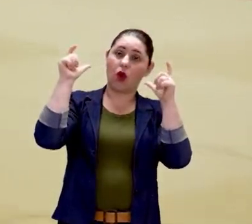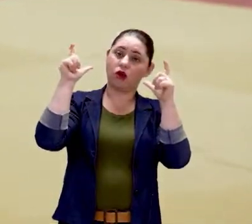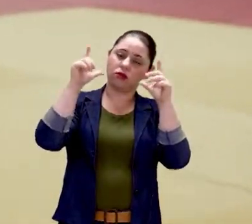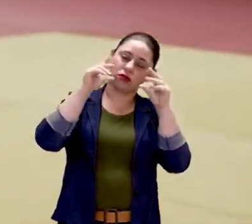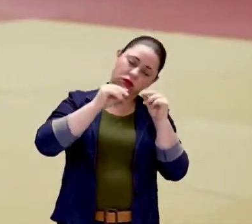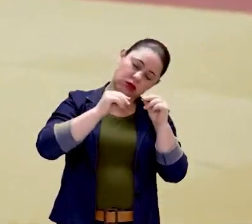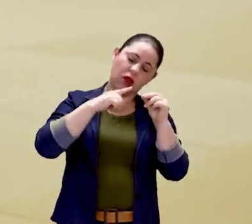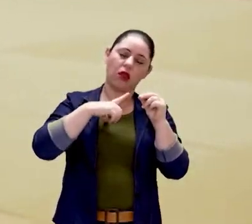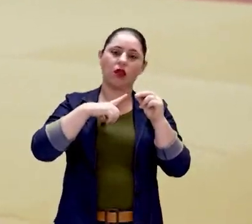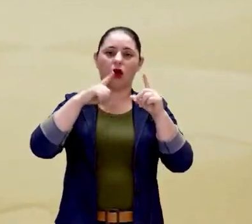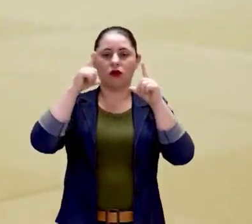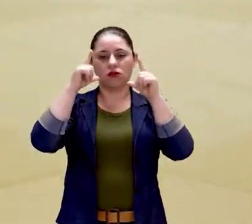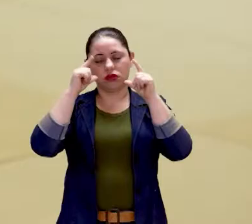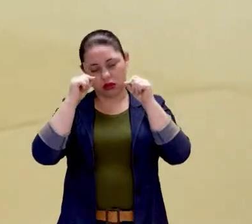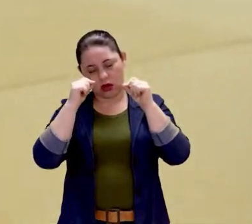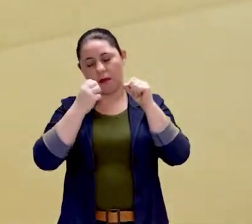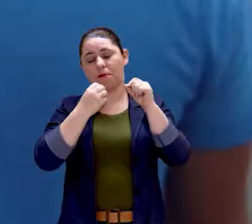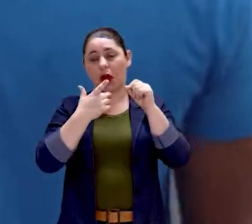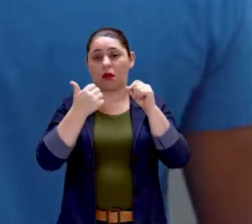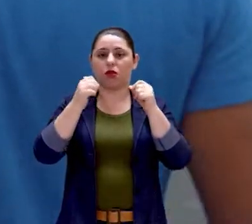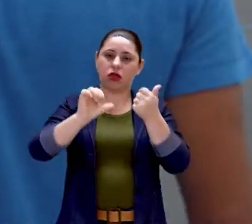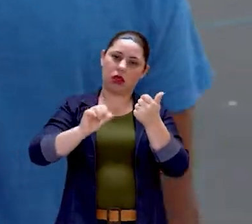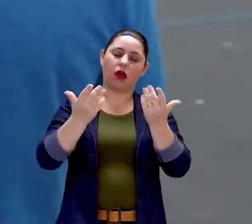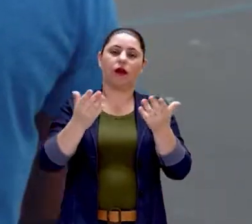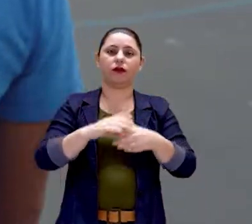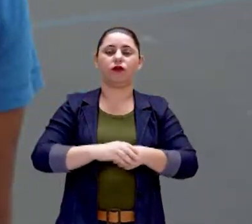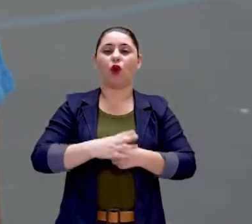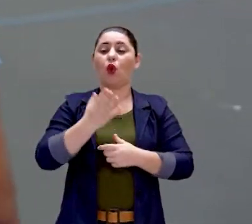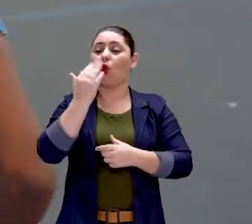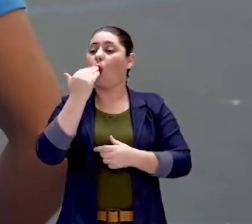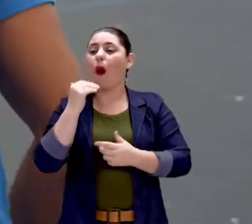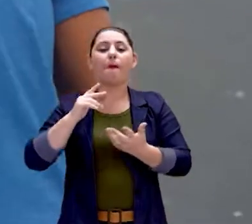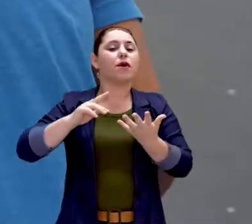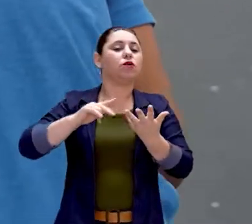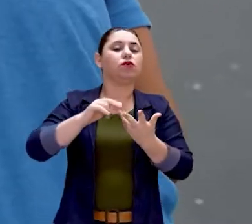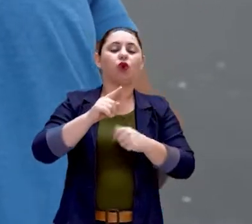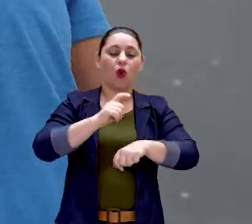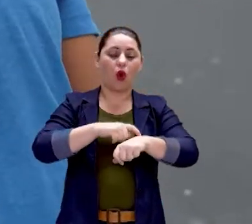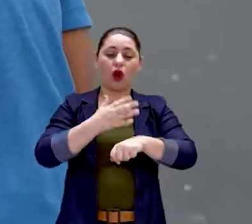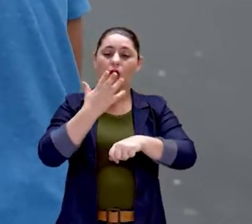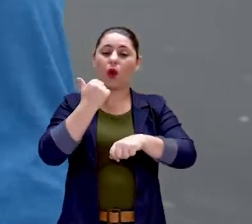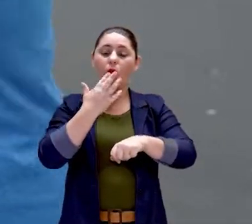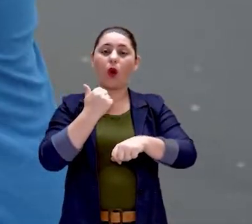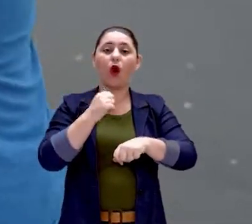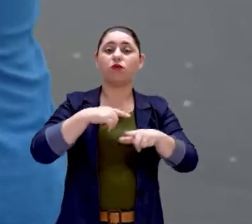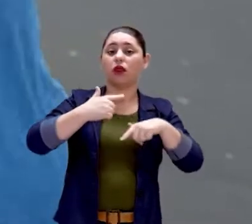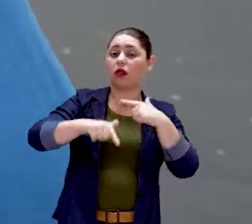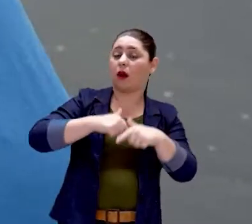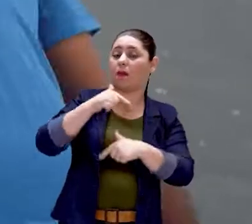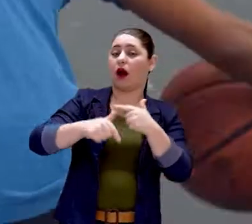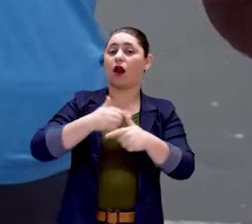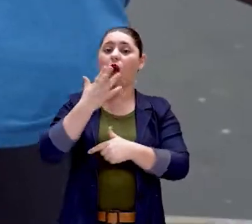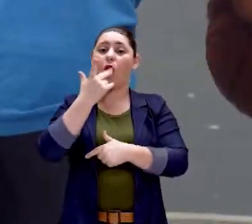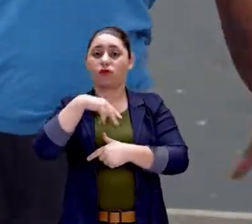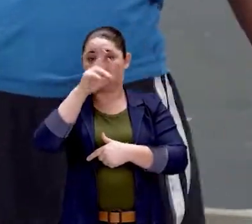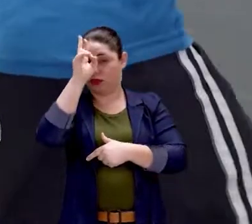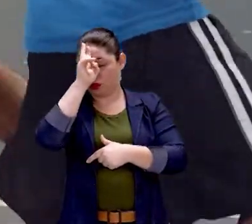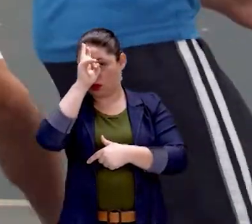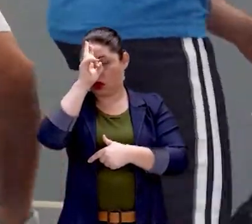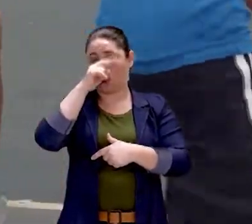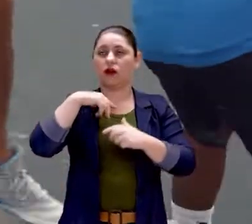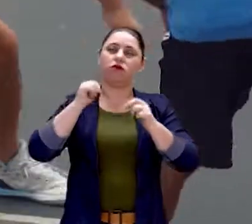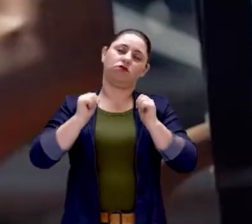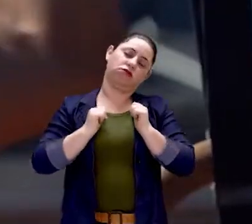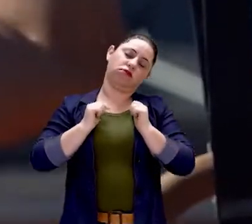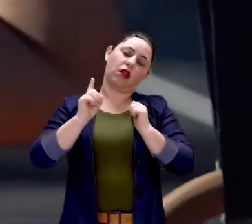dorme, se tem um sono reparador ou não. Da dieta durante o dia, pergunto que hora que você come, que hora que você trabalha, que hora que você almoça, que hora que